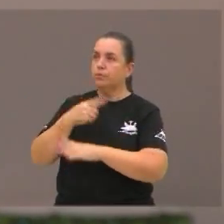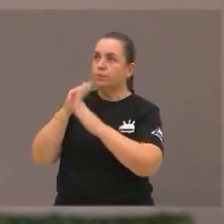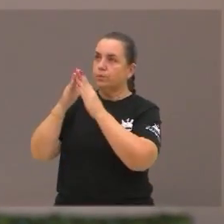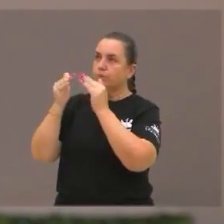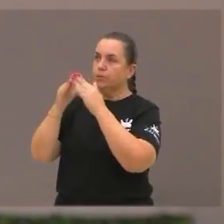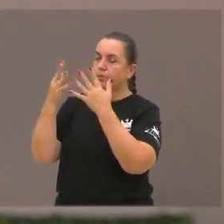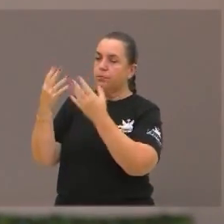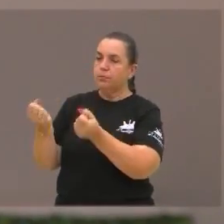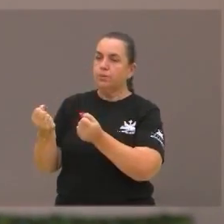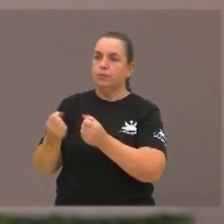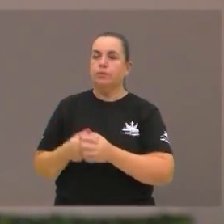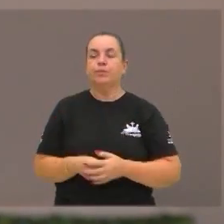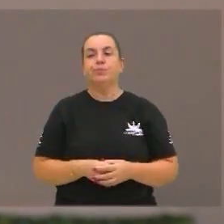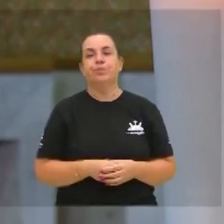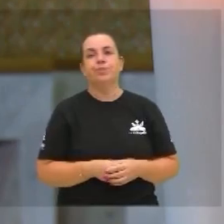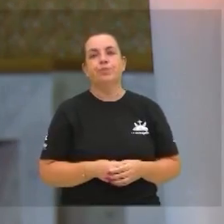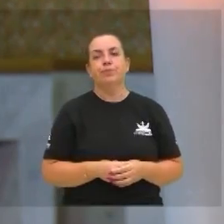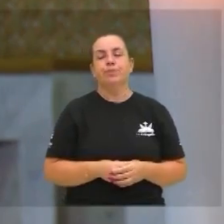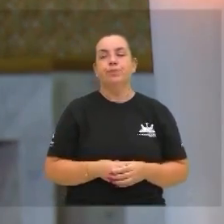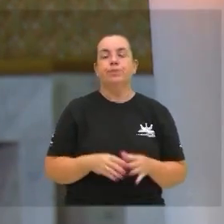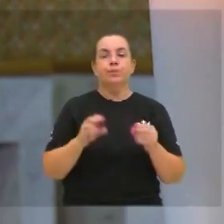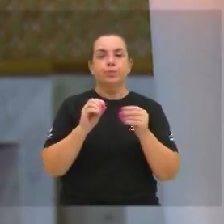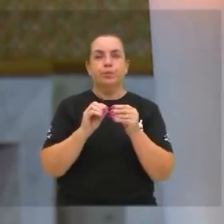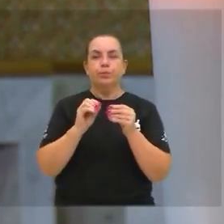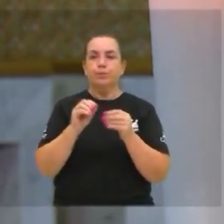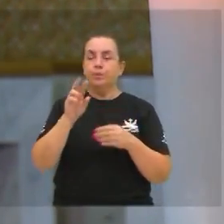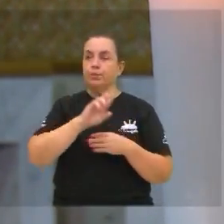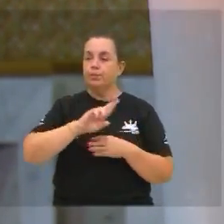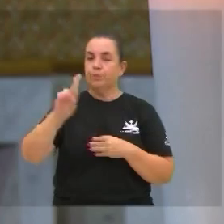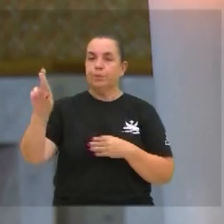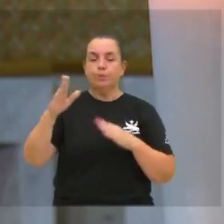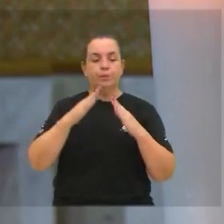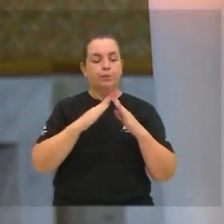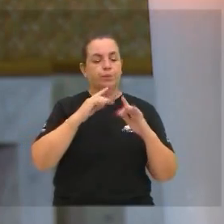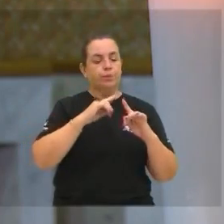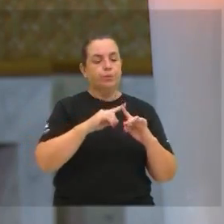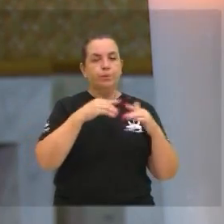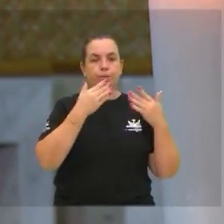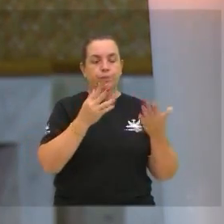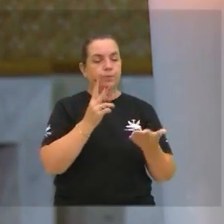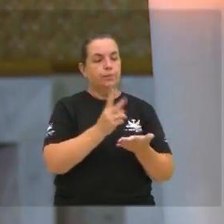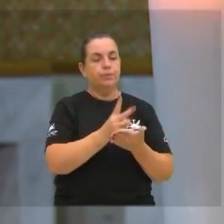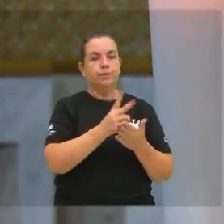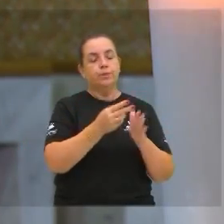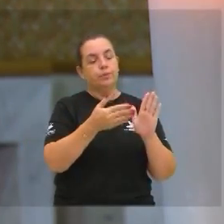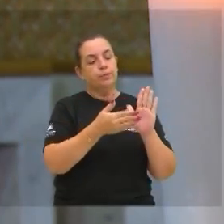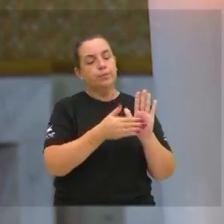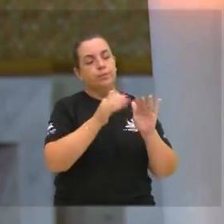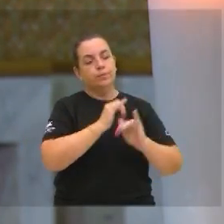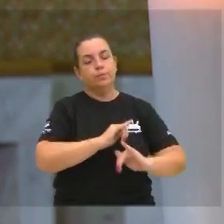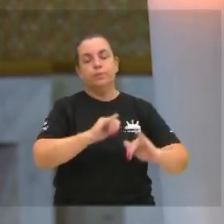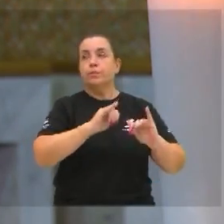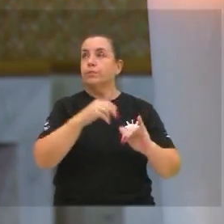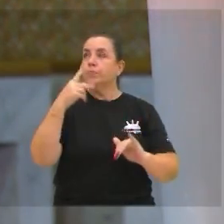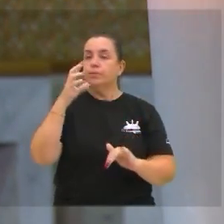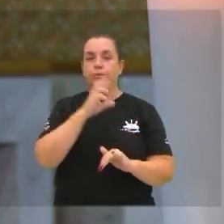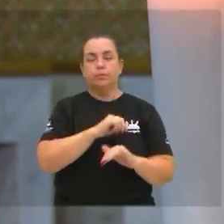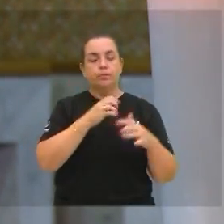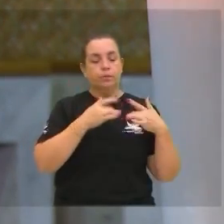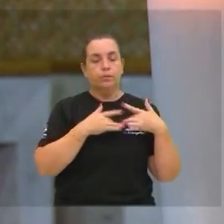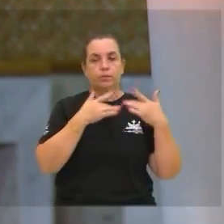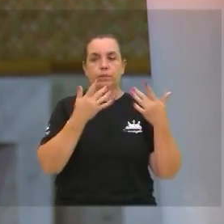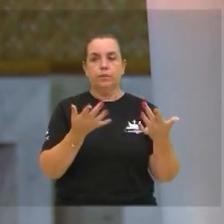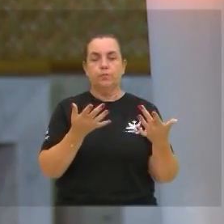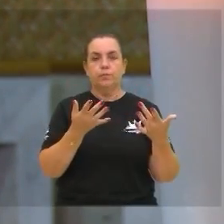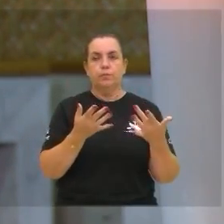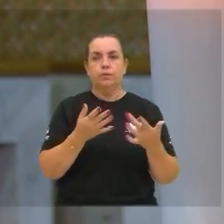povos, ouvi-nos. Fazei, Senhor, que a Igreja seja sempre testemunha de vosso amor e